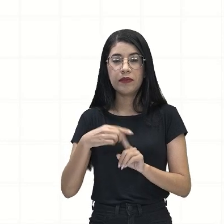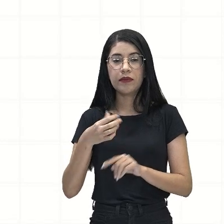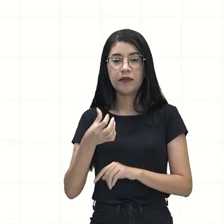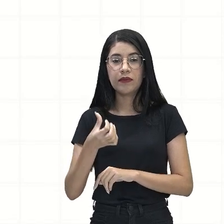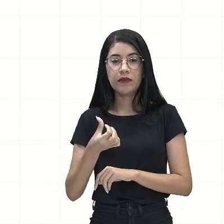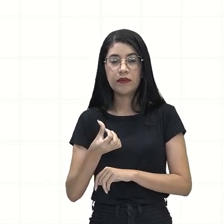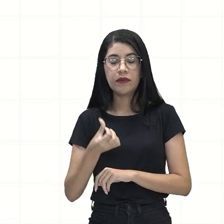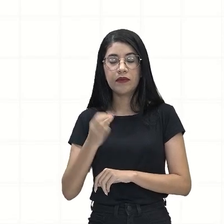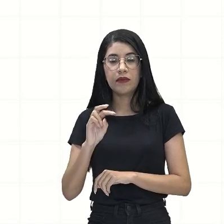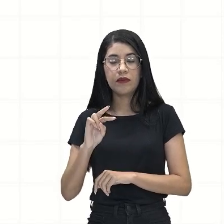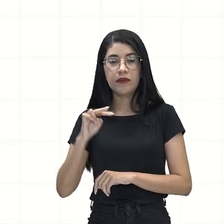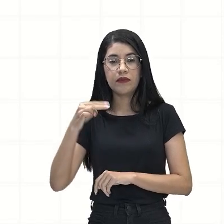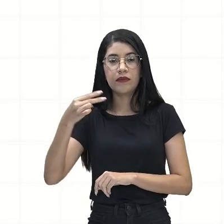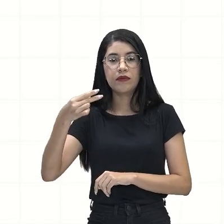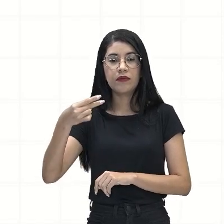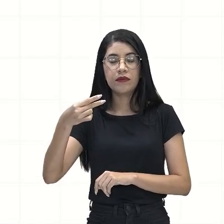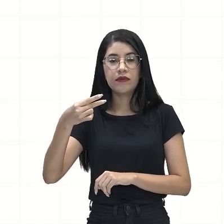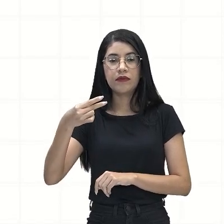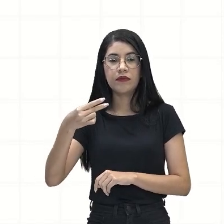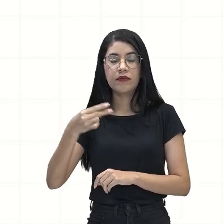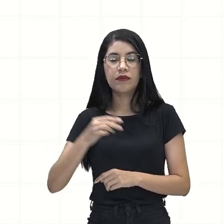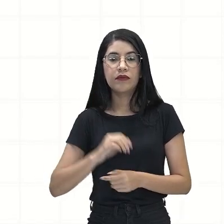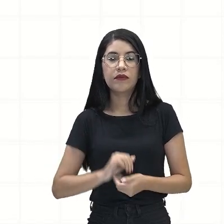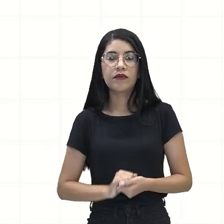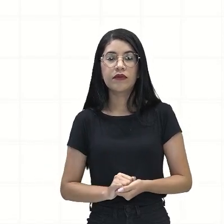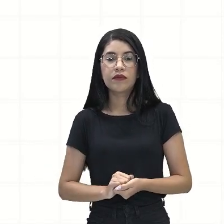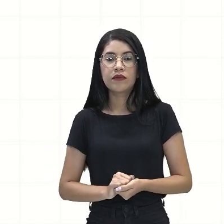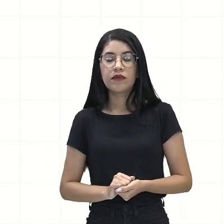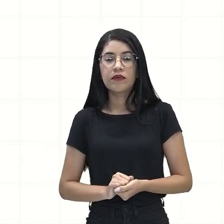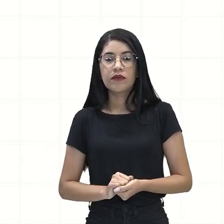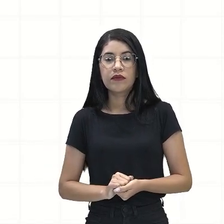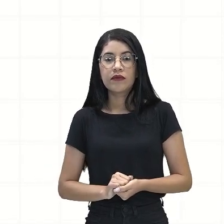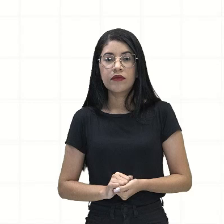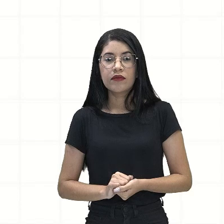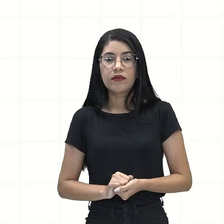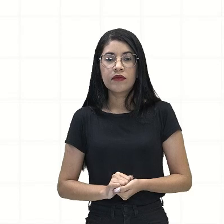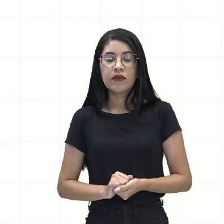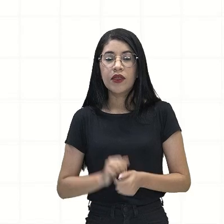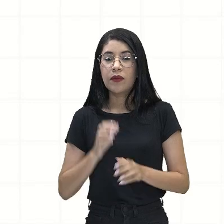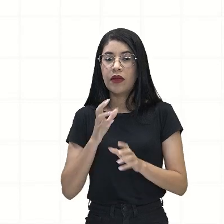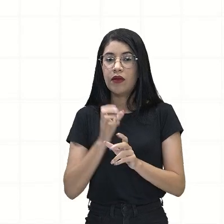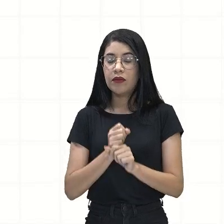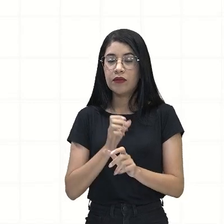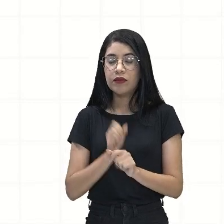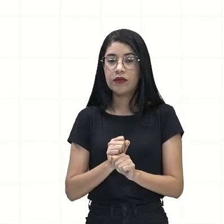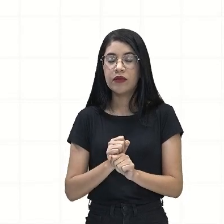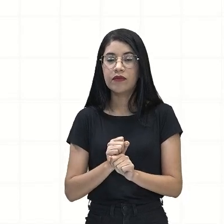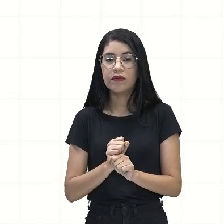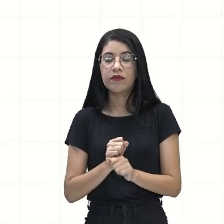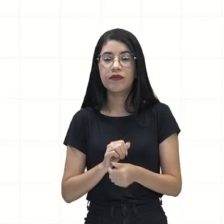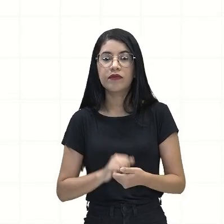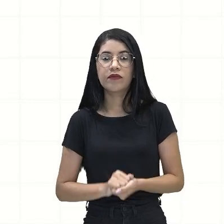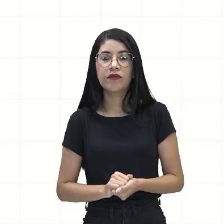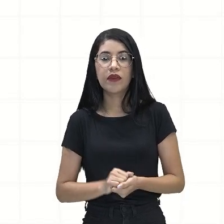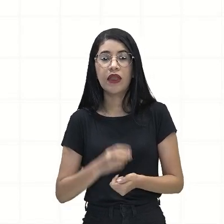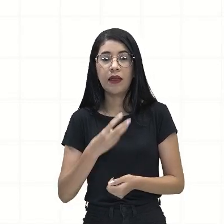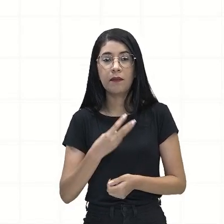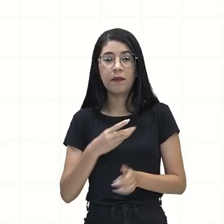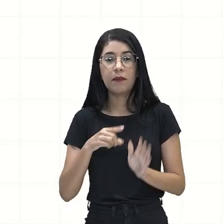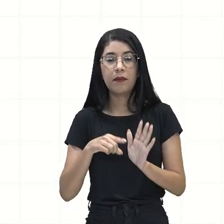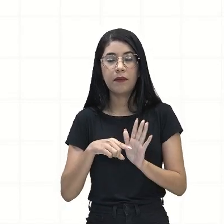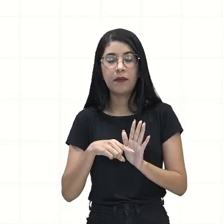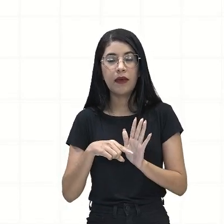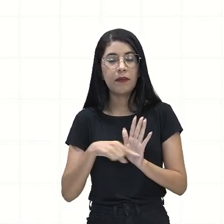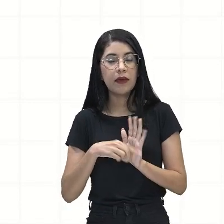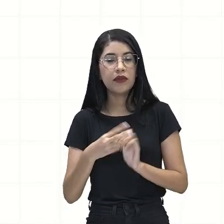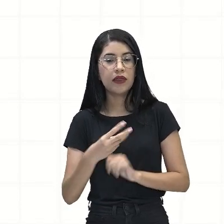mais o segundo valor que eu encontrei ao quadrado. Então, resolvendo aqui, eu vou ter menos 3 ao quadrado é